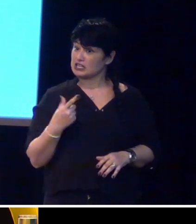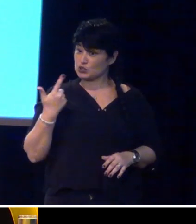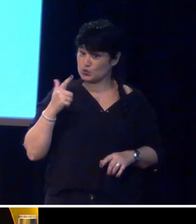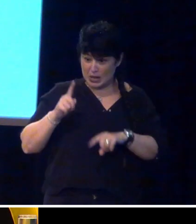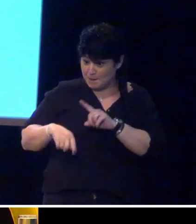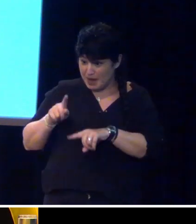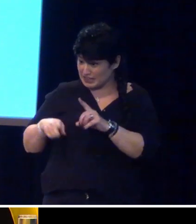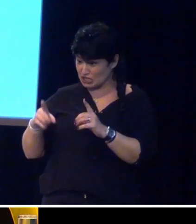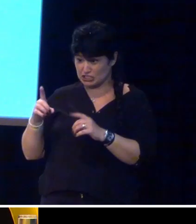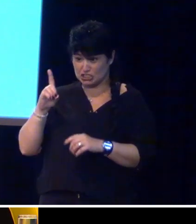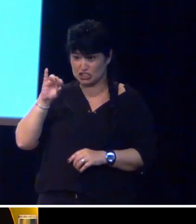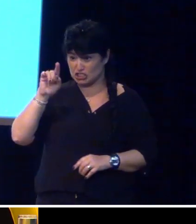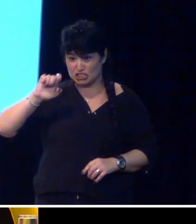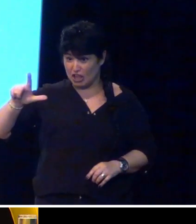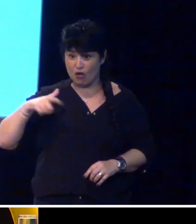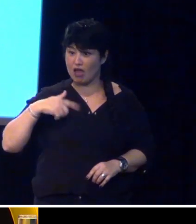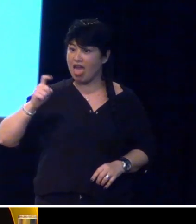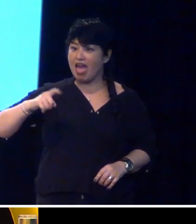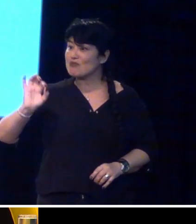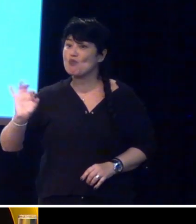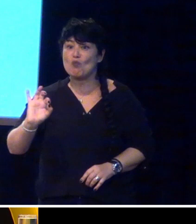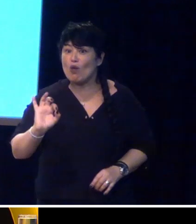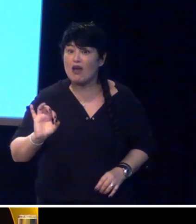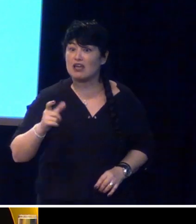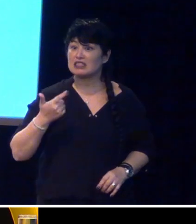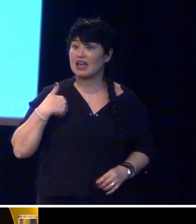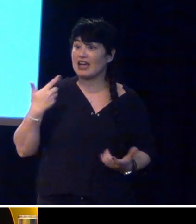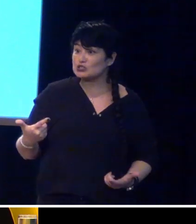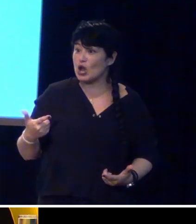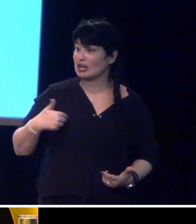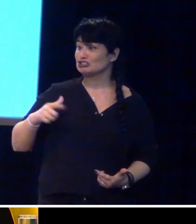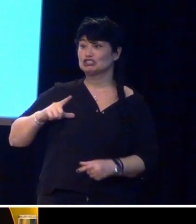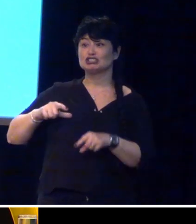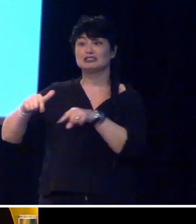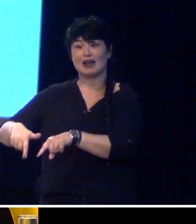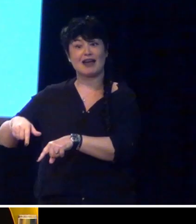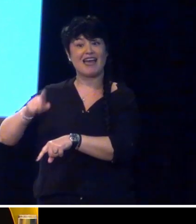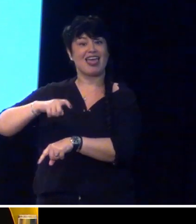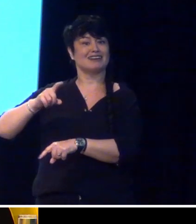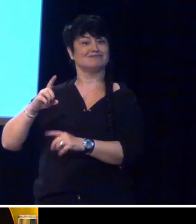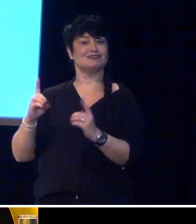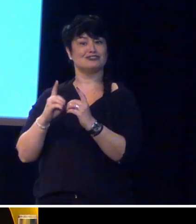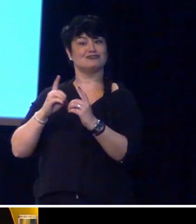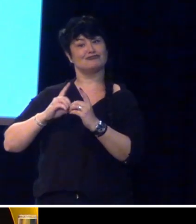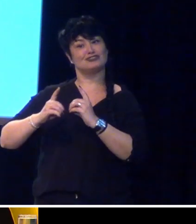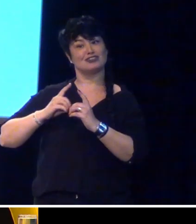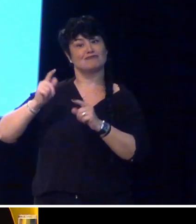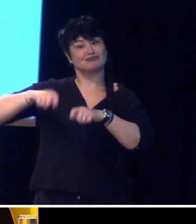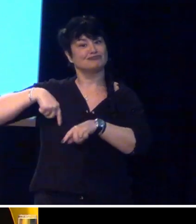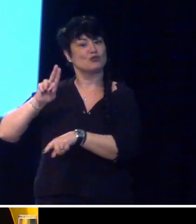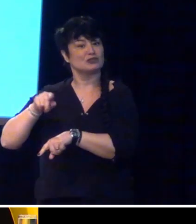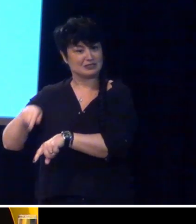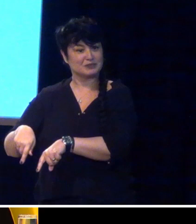sem o material digital, a gente não daria conta de ter uma dinâmica para trabalhar com os alunos.